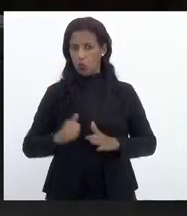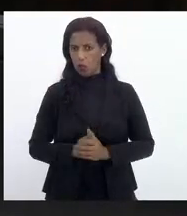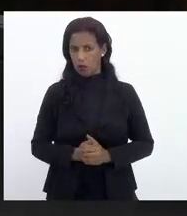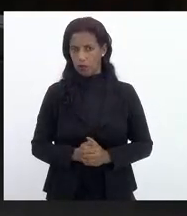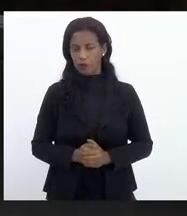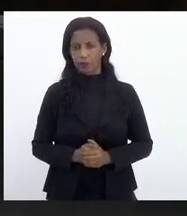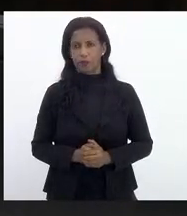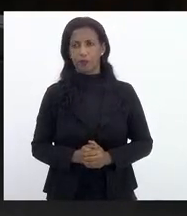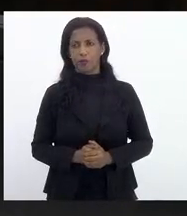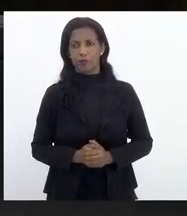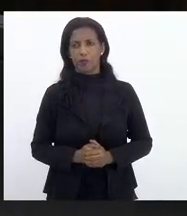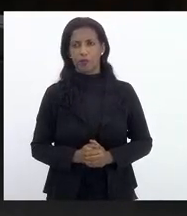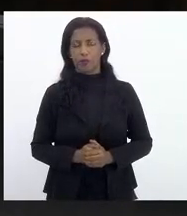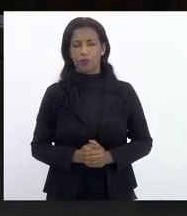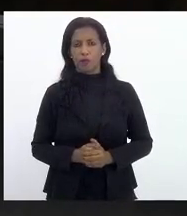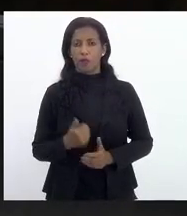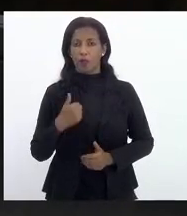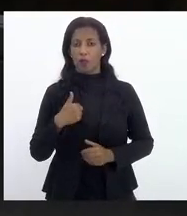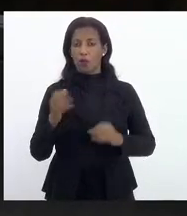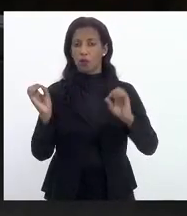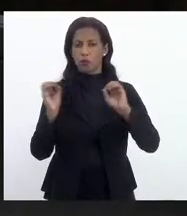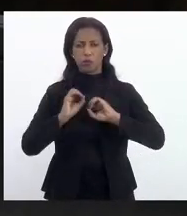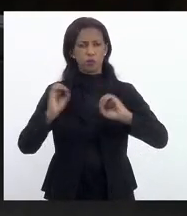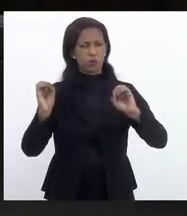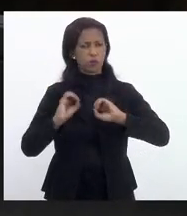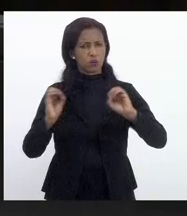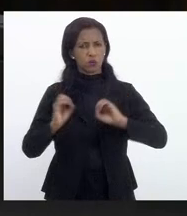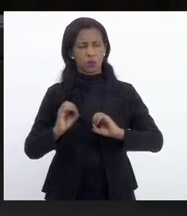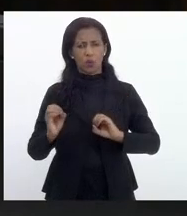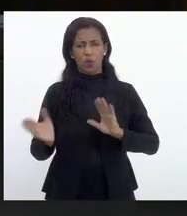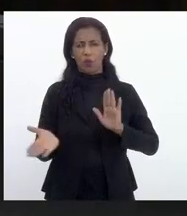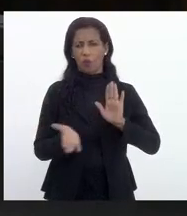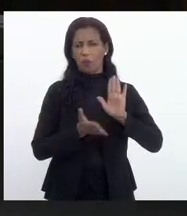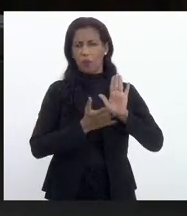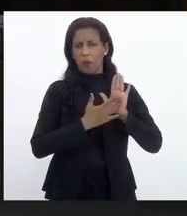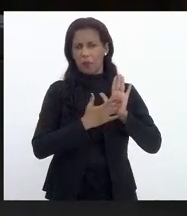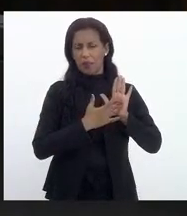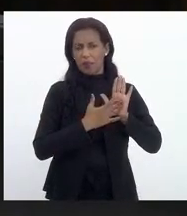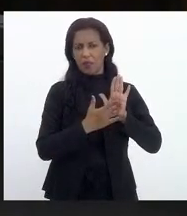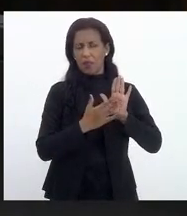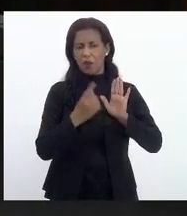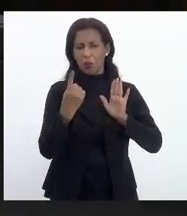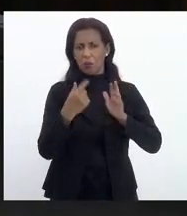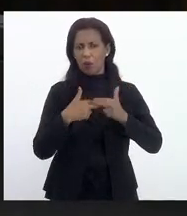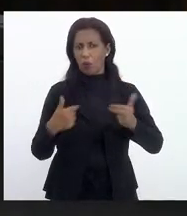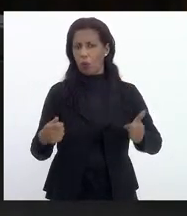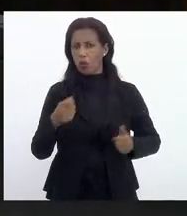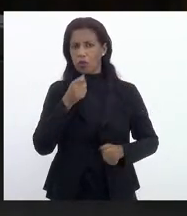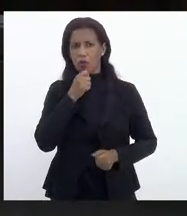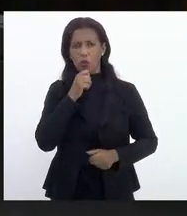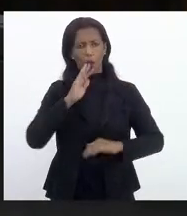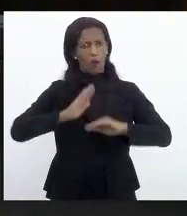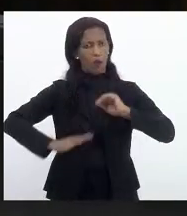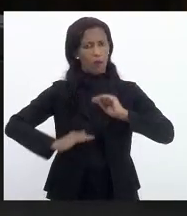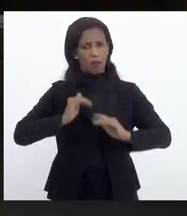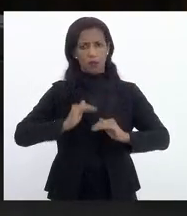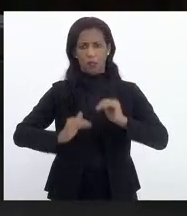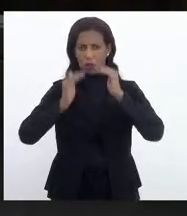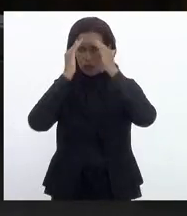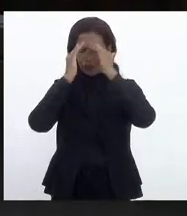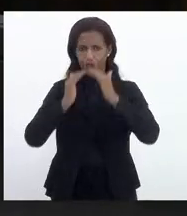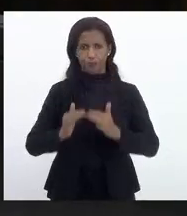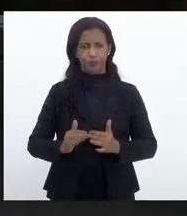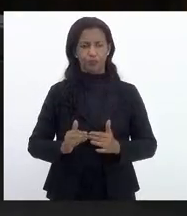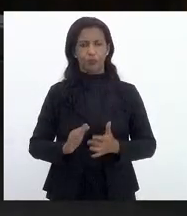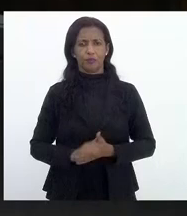sou o legalista eu jamais iria prometer uma coisa que eu não tenho capacidade de cumprir